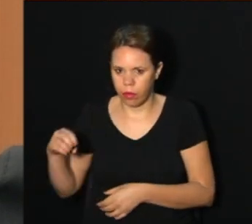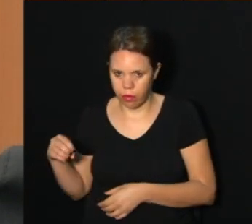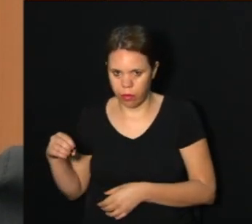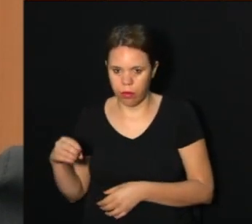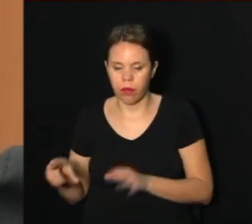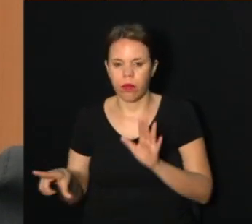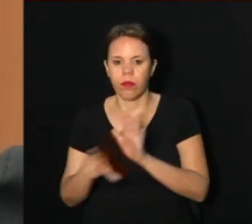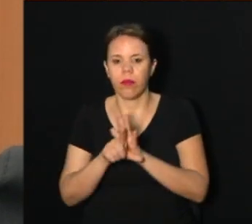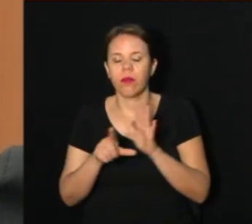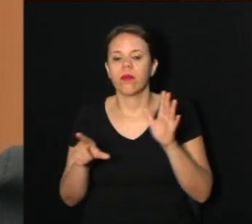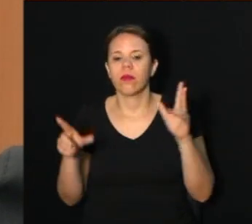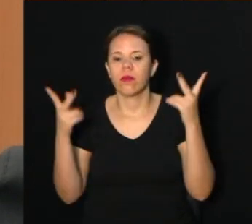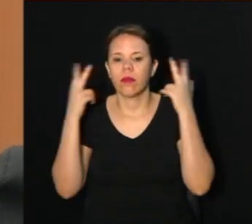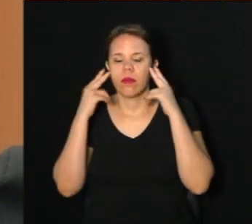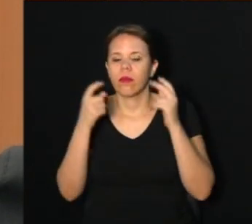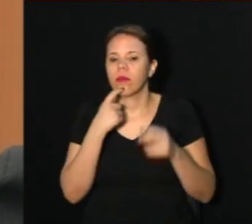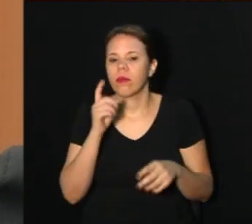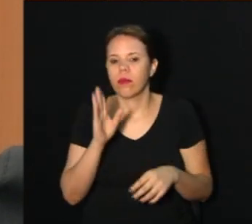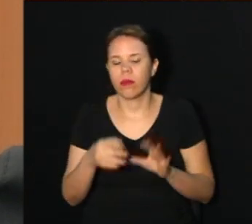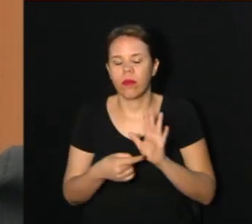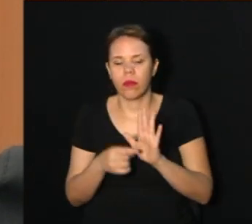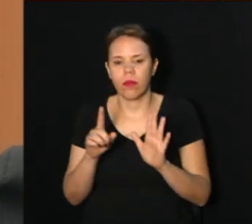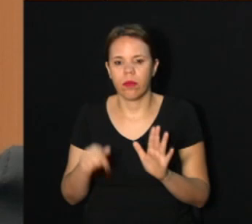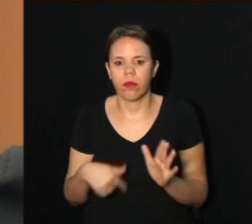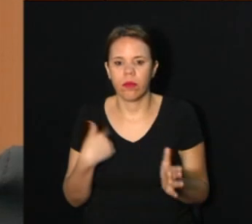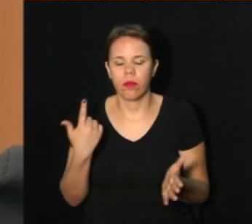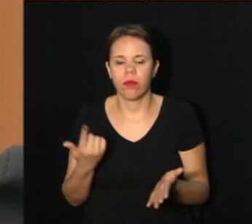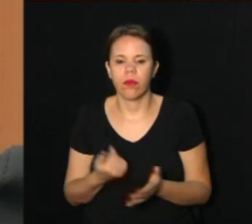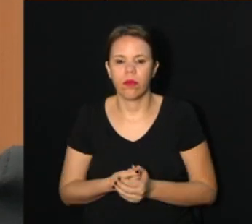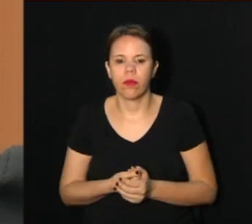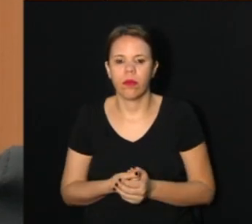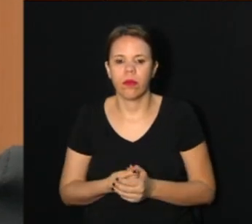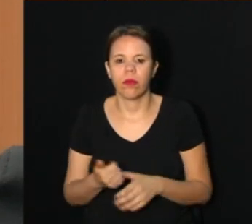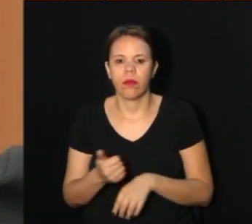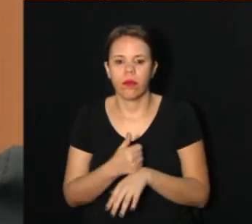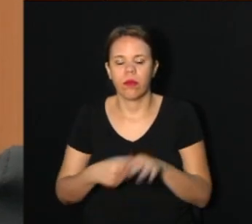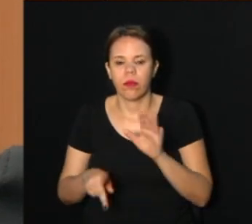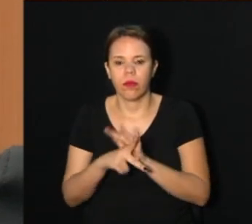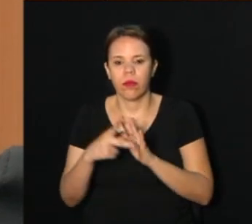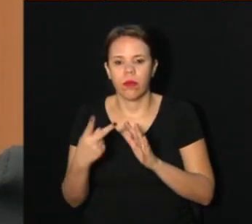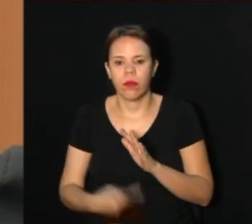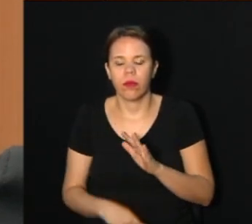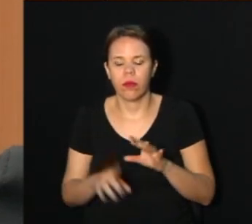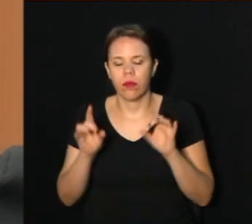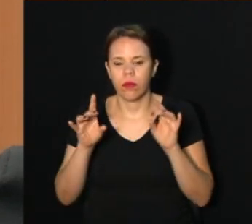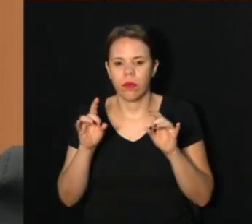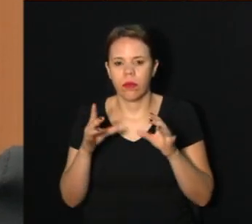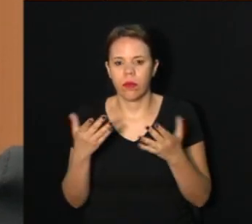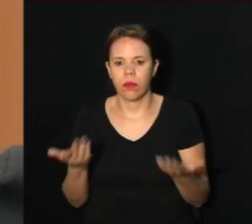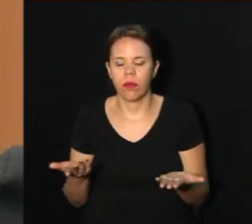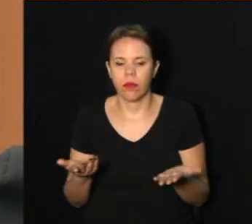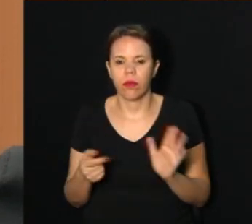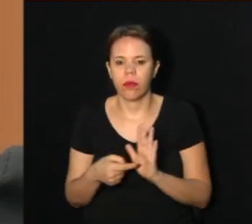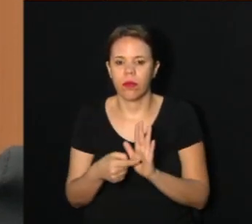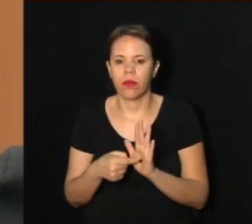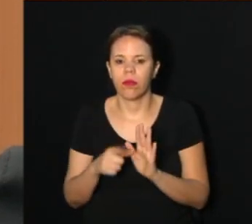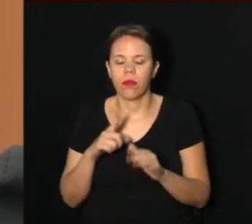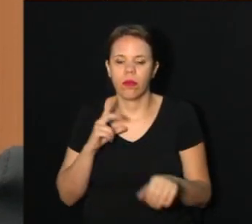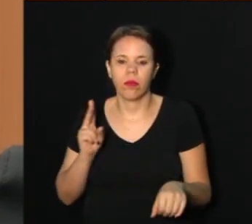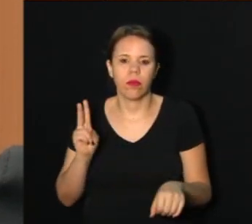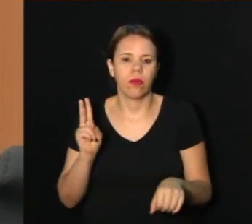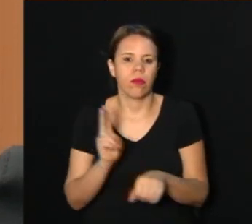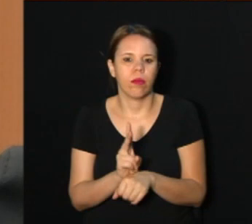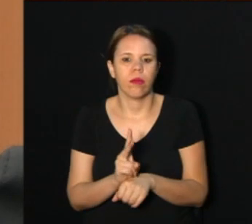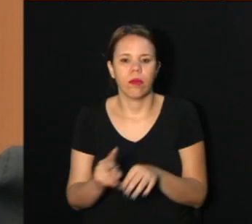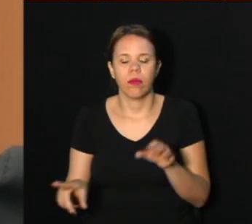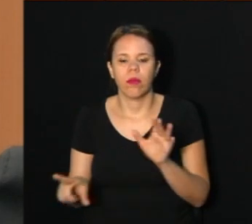de Campinas já destacava isso, né, estabelecendo uma carreira própria, uma carreira específica, mencionada e protegida